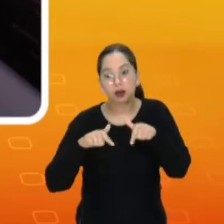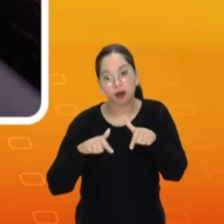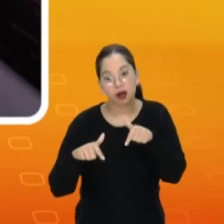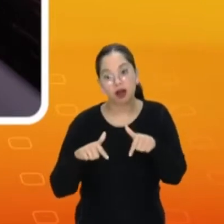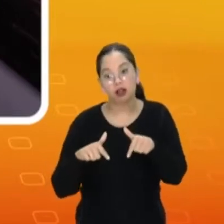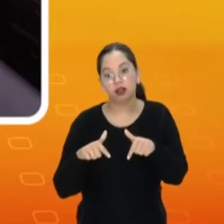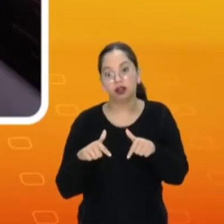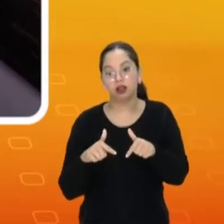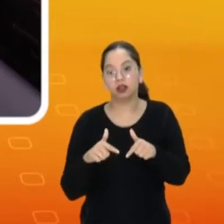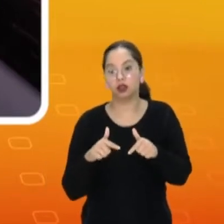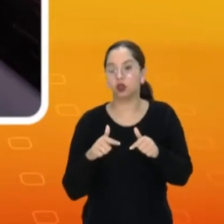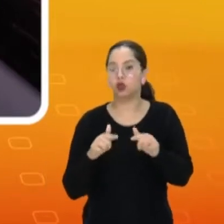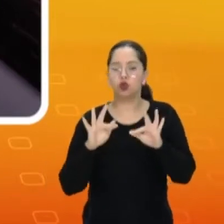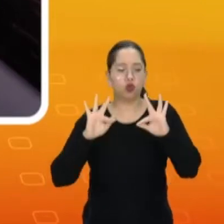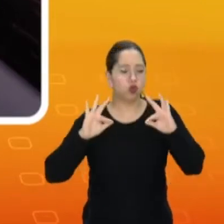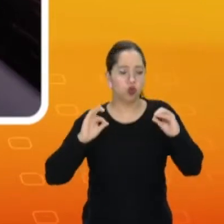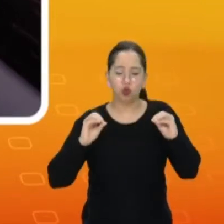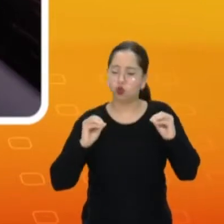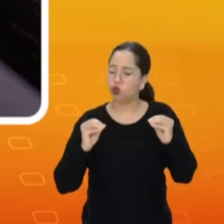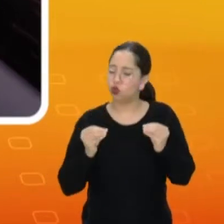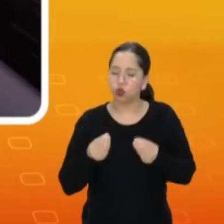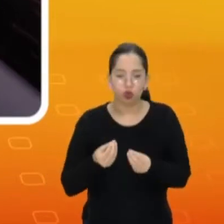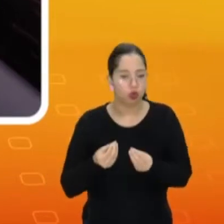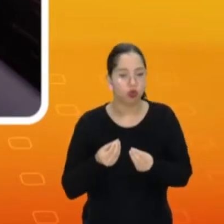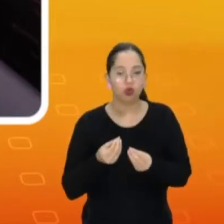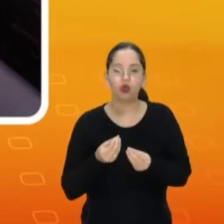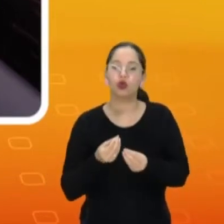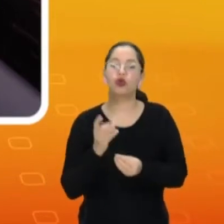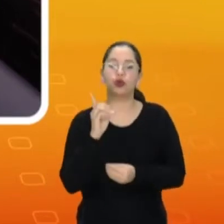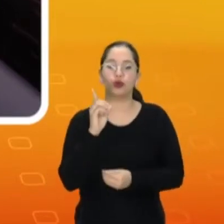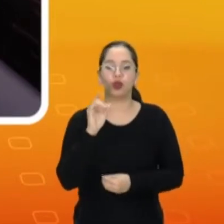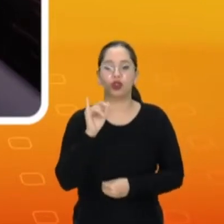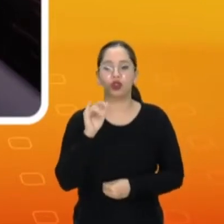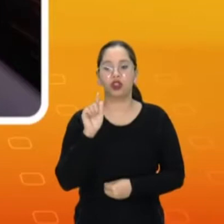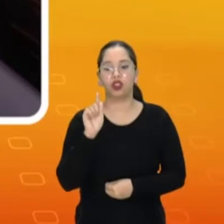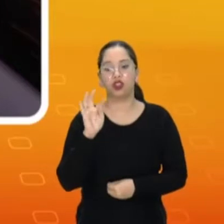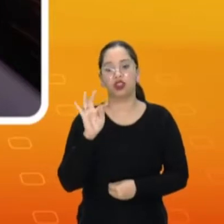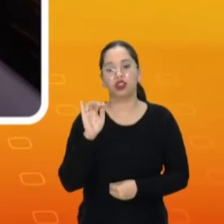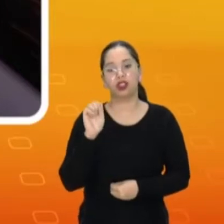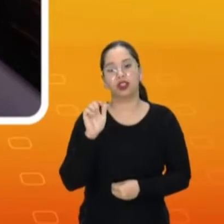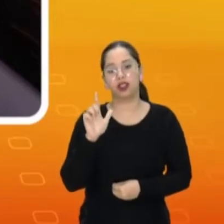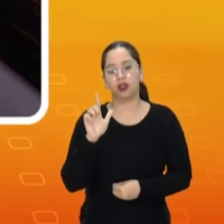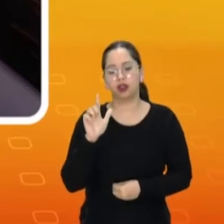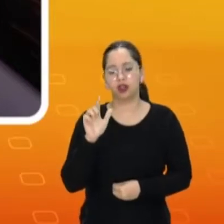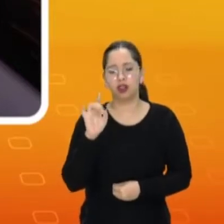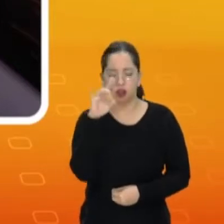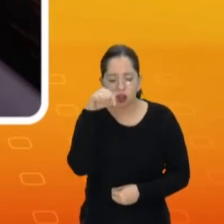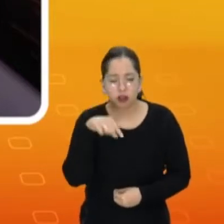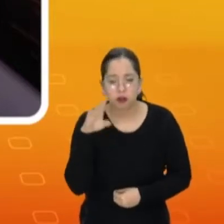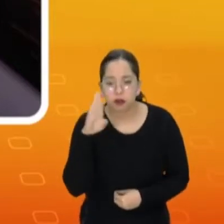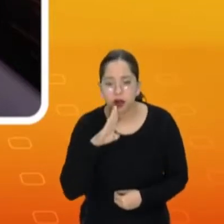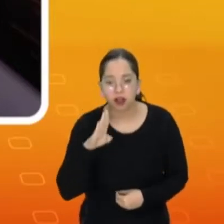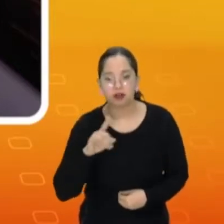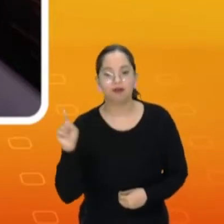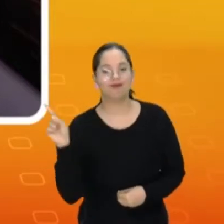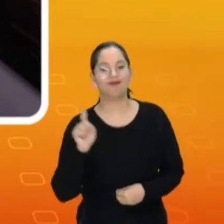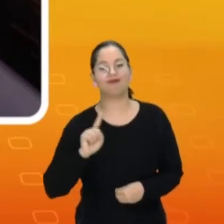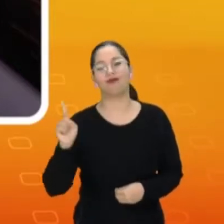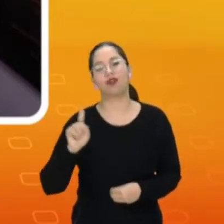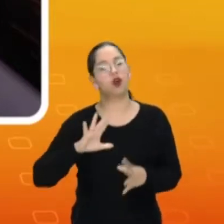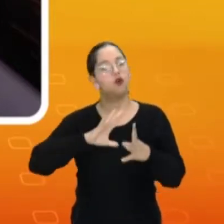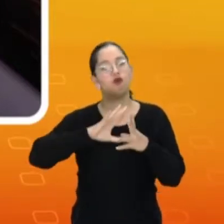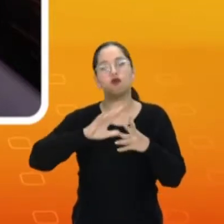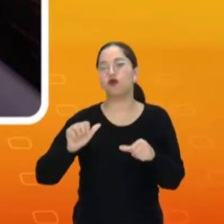e fim tá tudo virtual tá tudo digital e não é só aquilo no mundo todo um todo tá passando por essa fase de